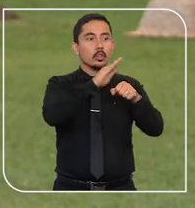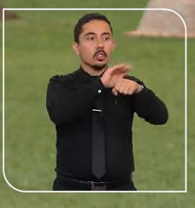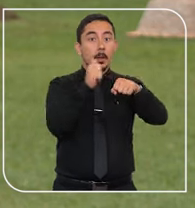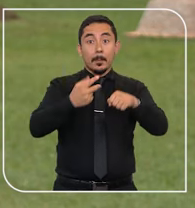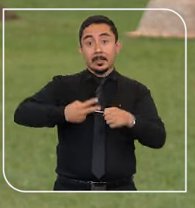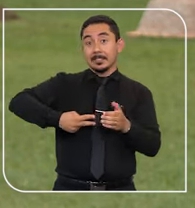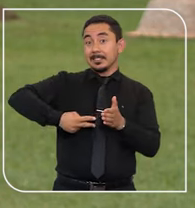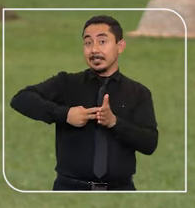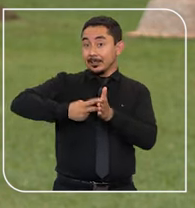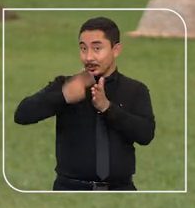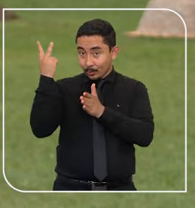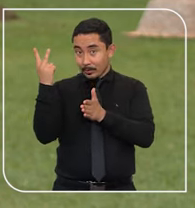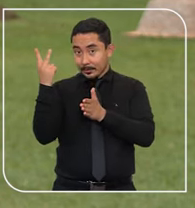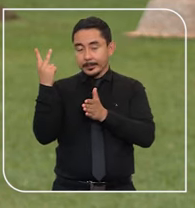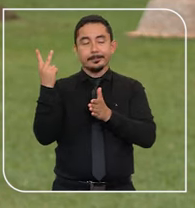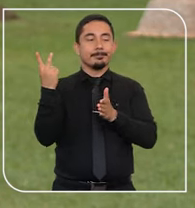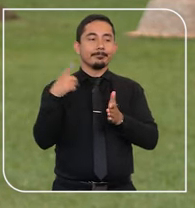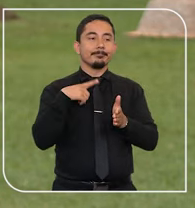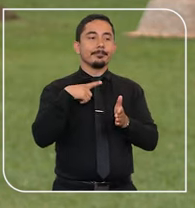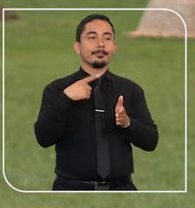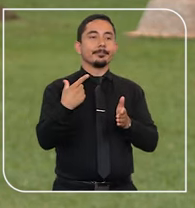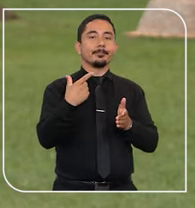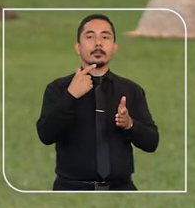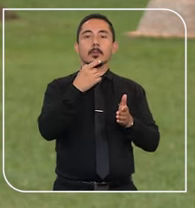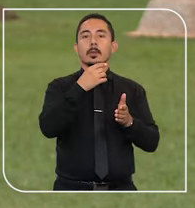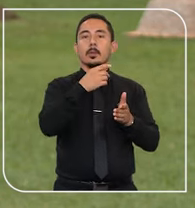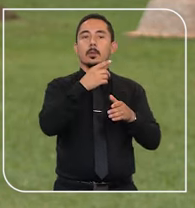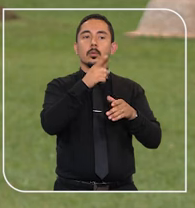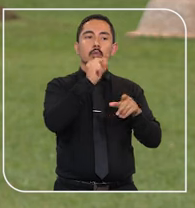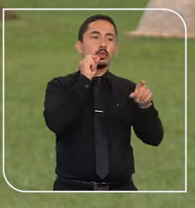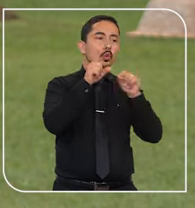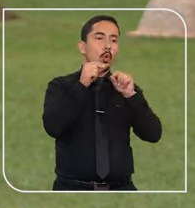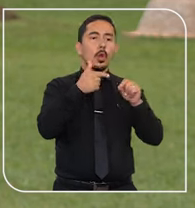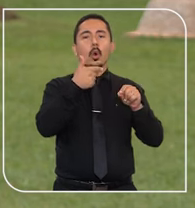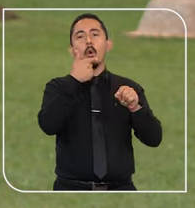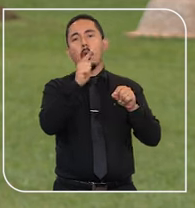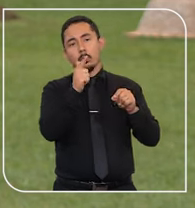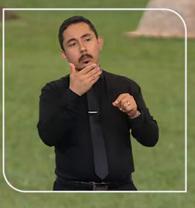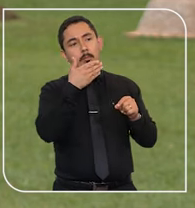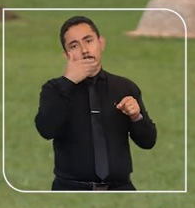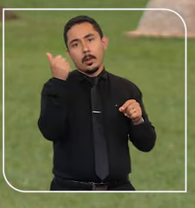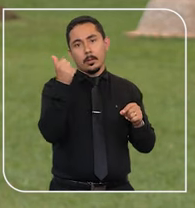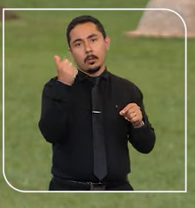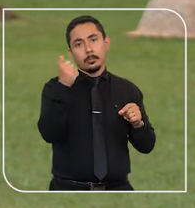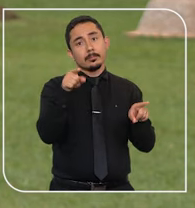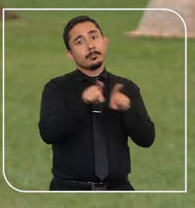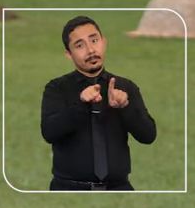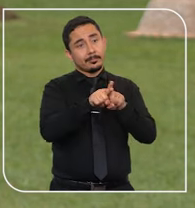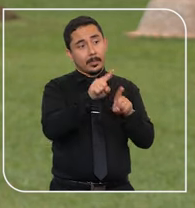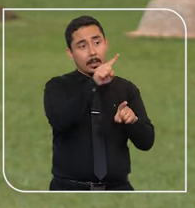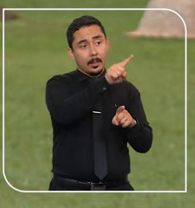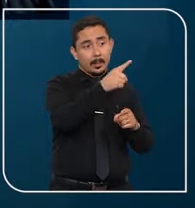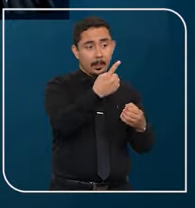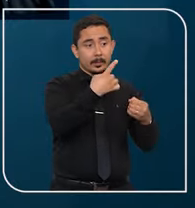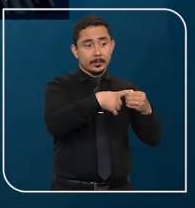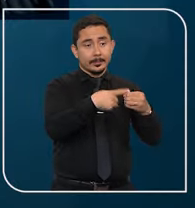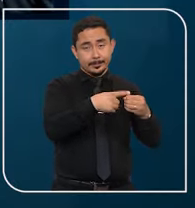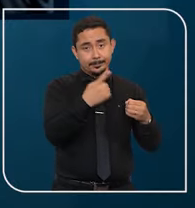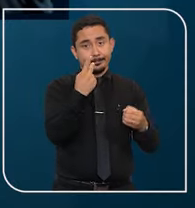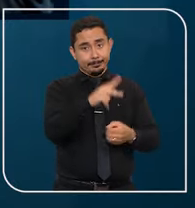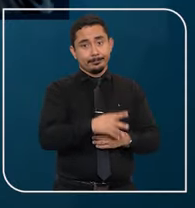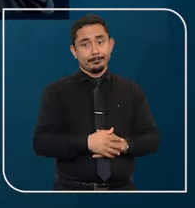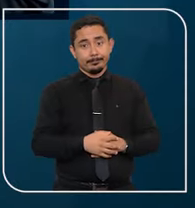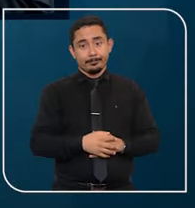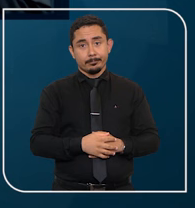segunda convocação foram oferecidas opções de lotação mais vantajosas inclusive na capital no